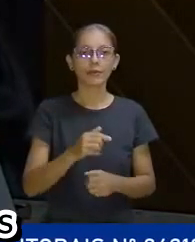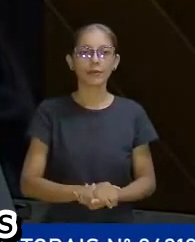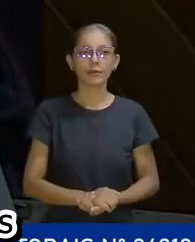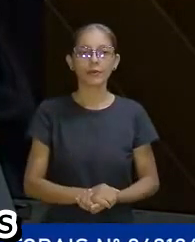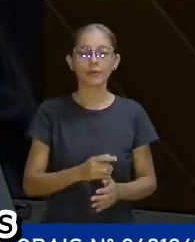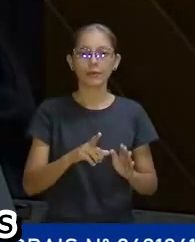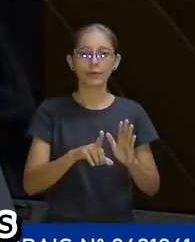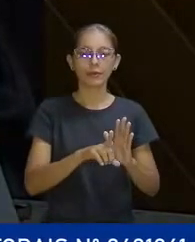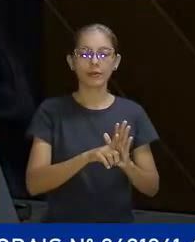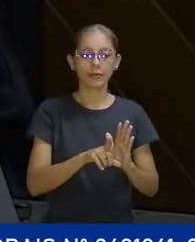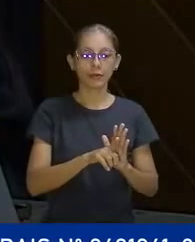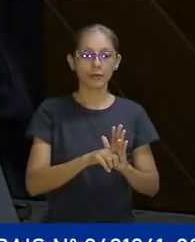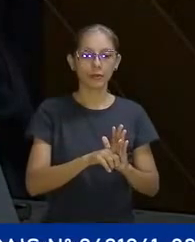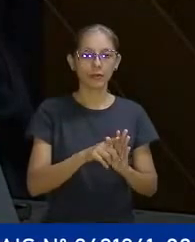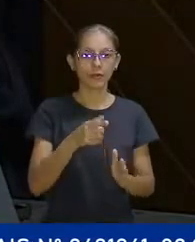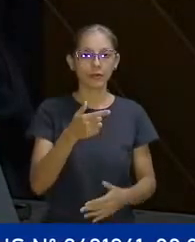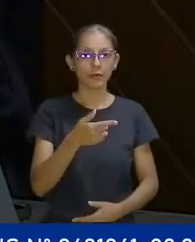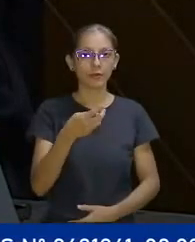Resolução